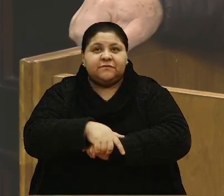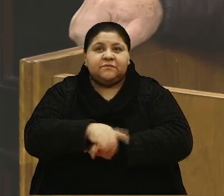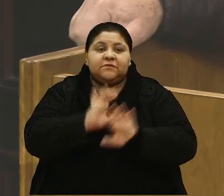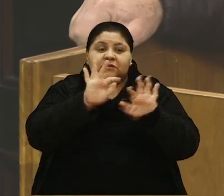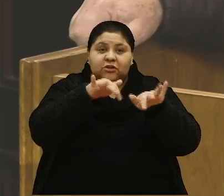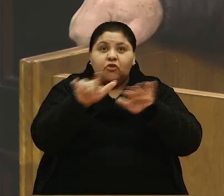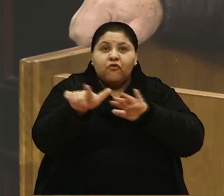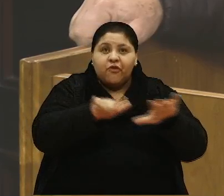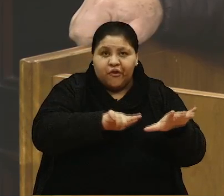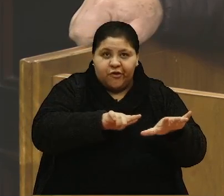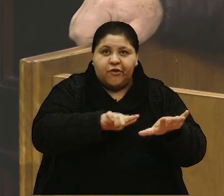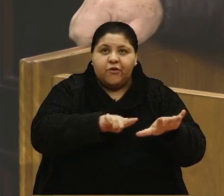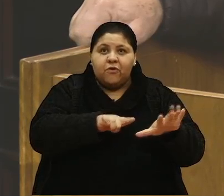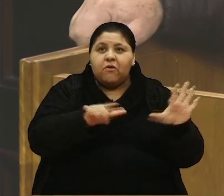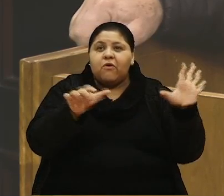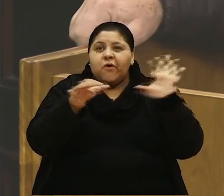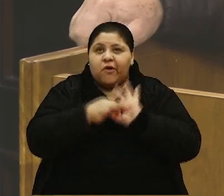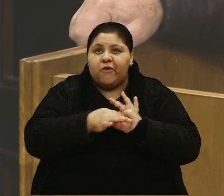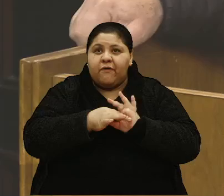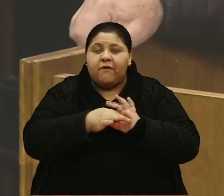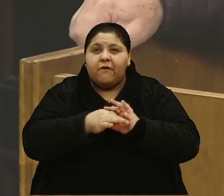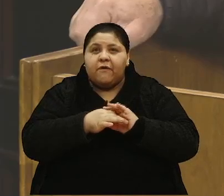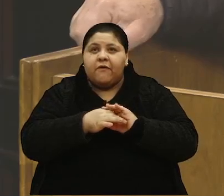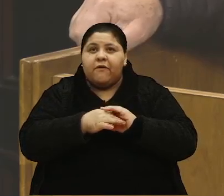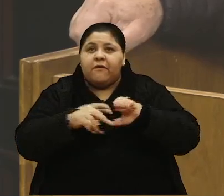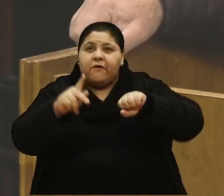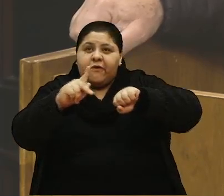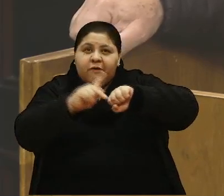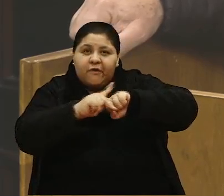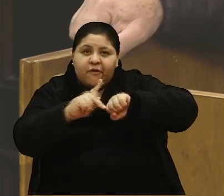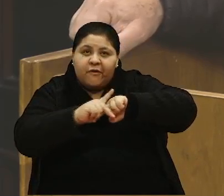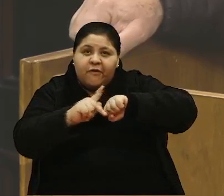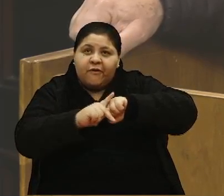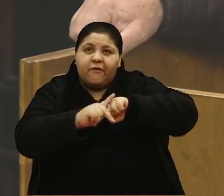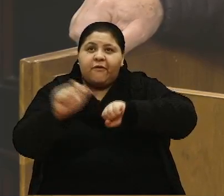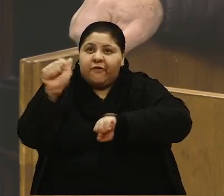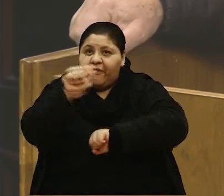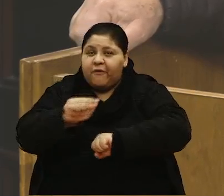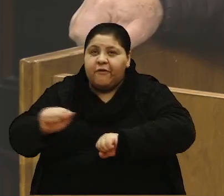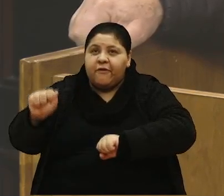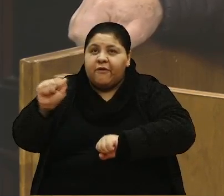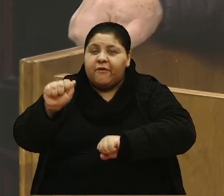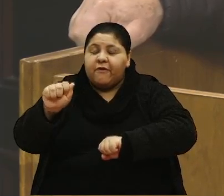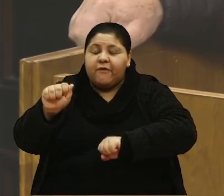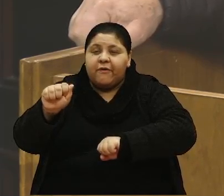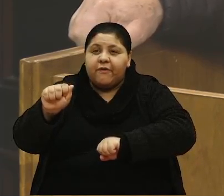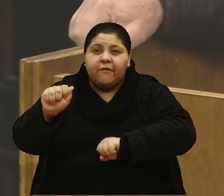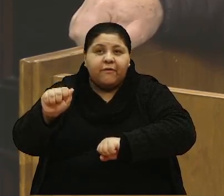de semana, em parceria com o Shopping, com a Acermer, a Associação dos